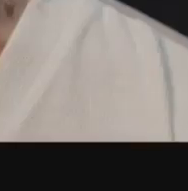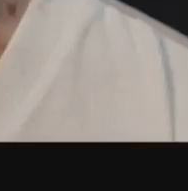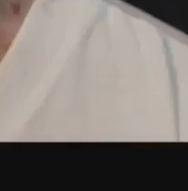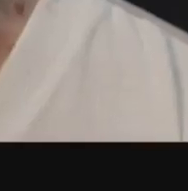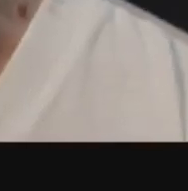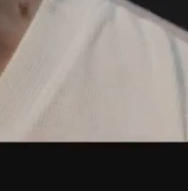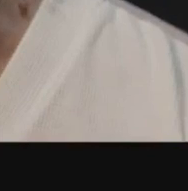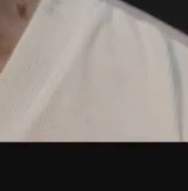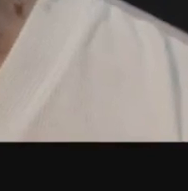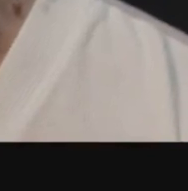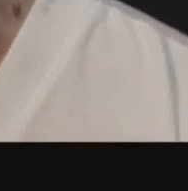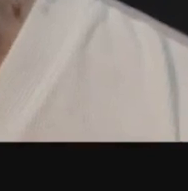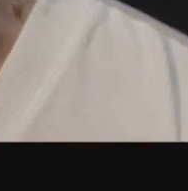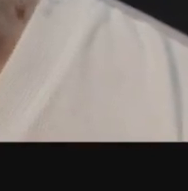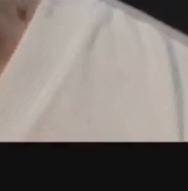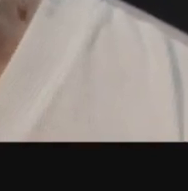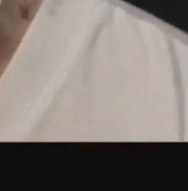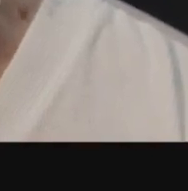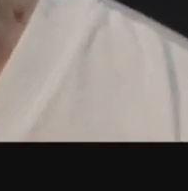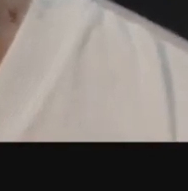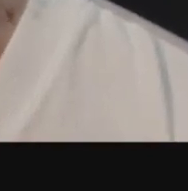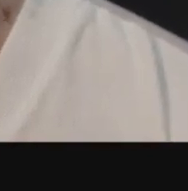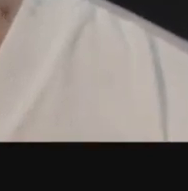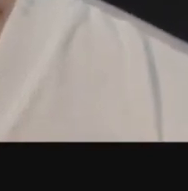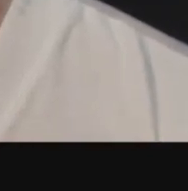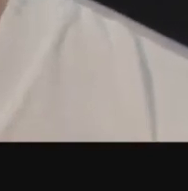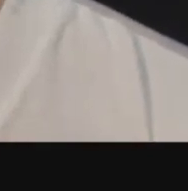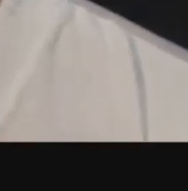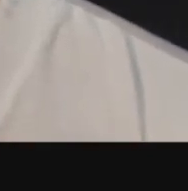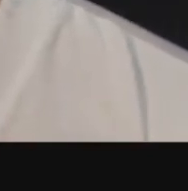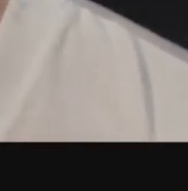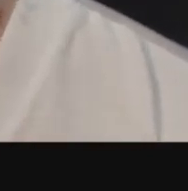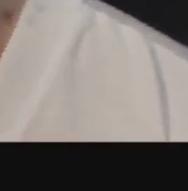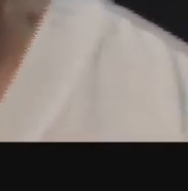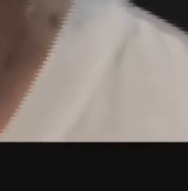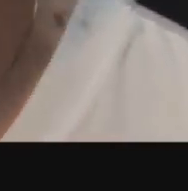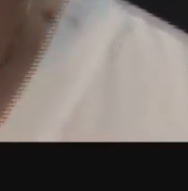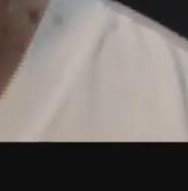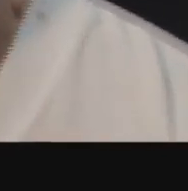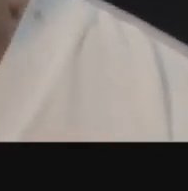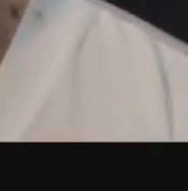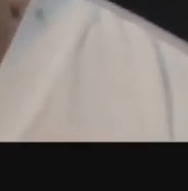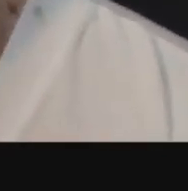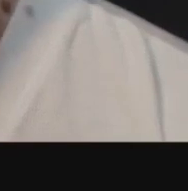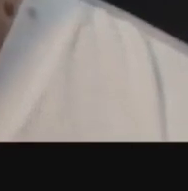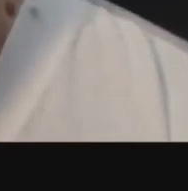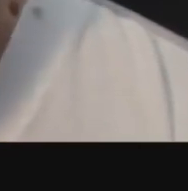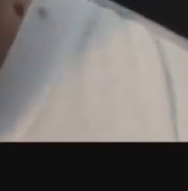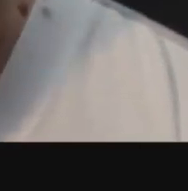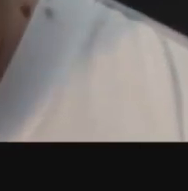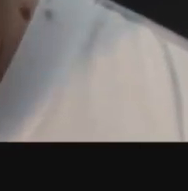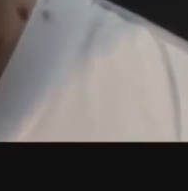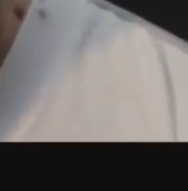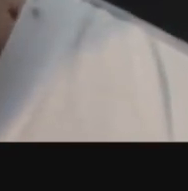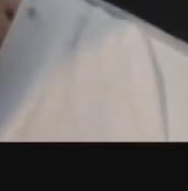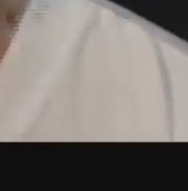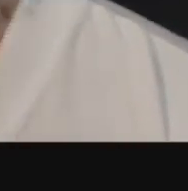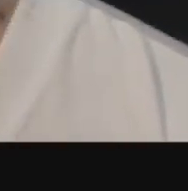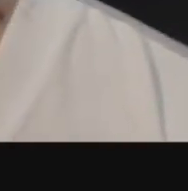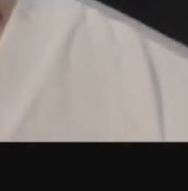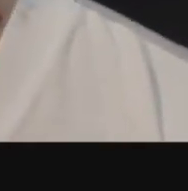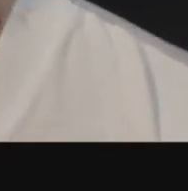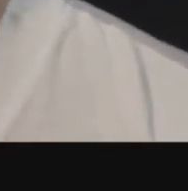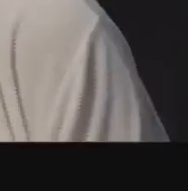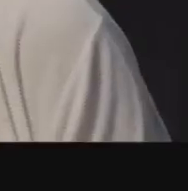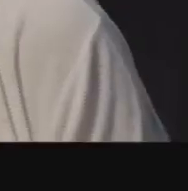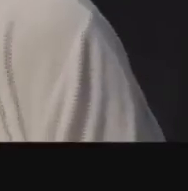E depois eu liguei para minha irmã, que mora em Curitiba, e disse, falei para ela, olha, mana, eu preciso de